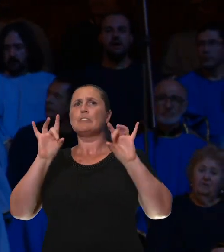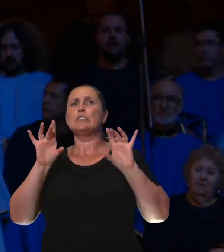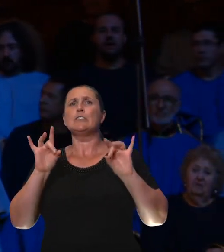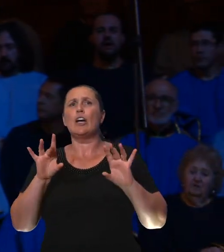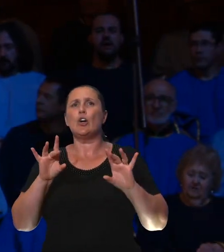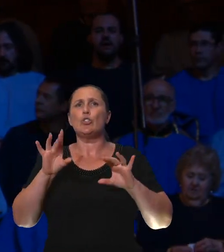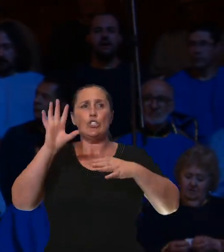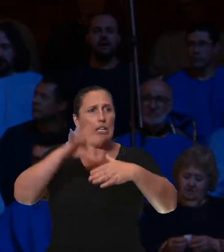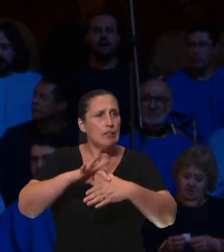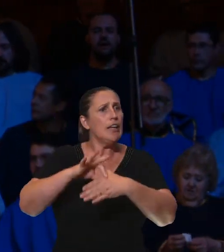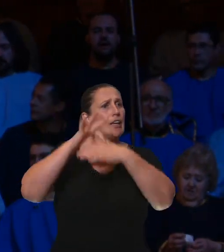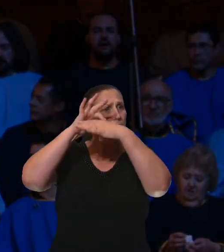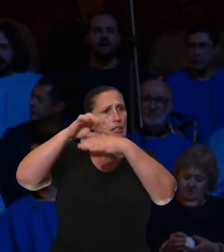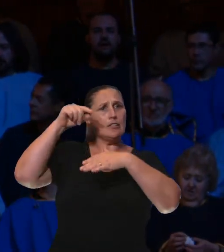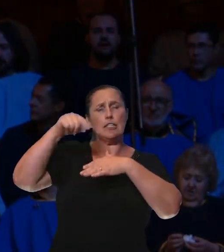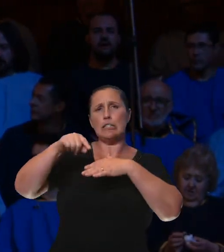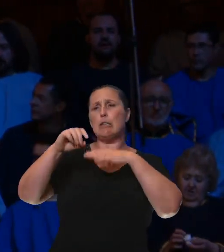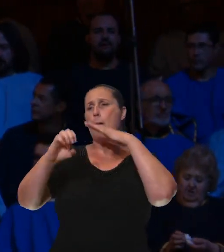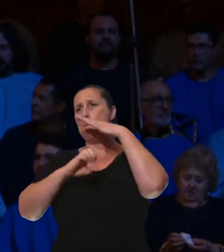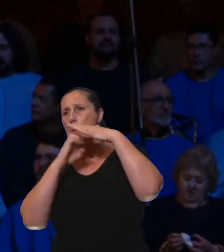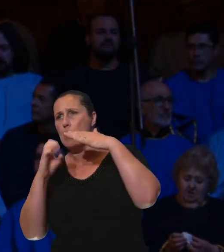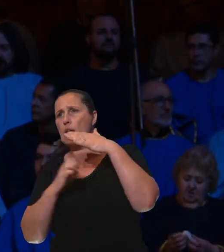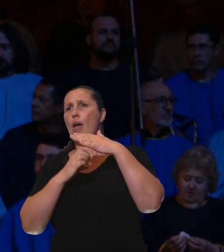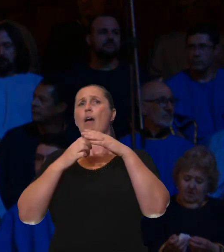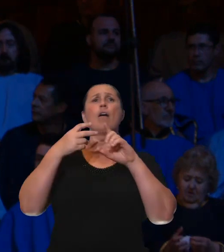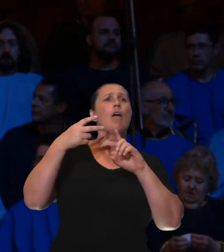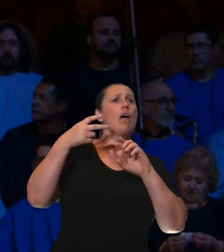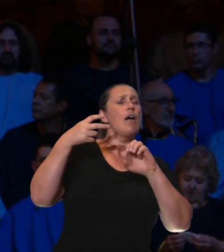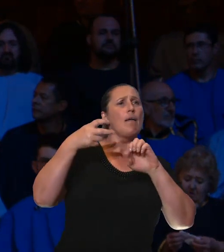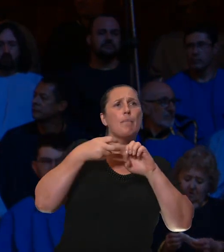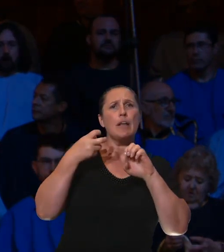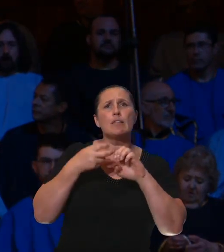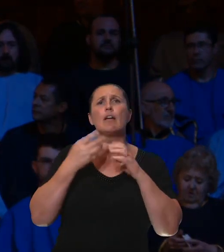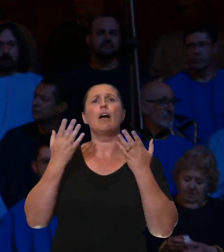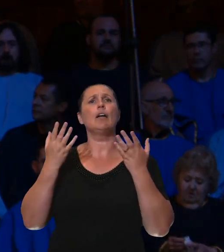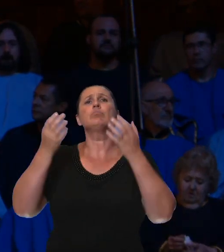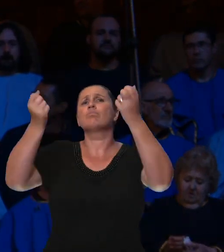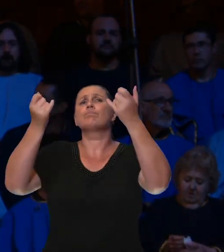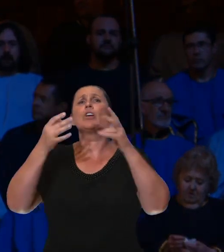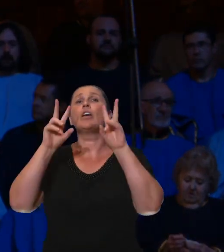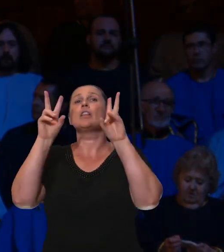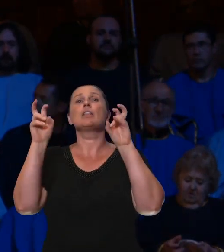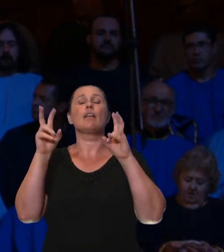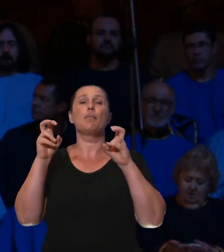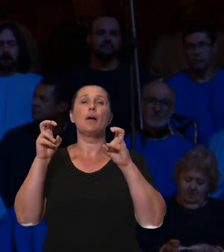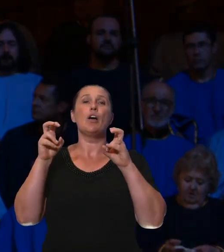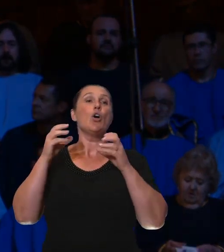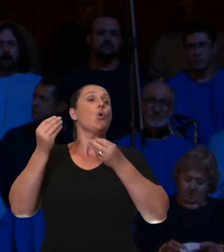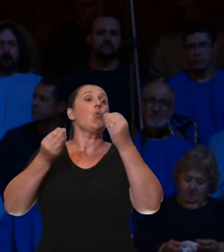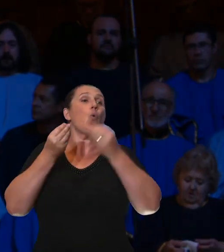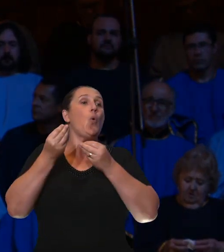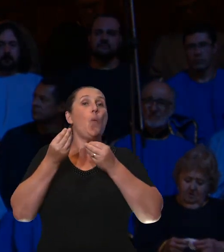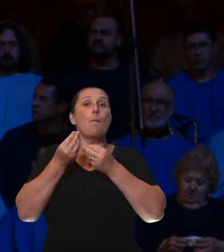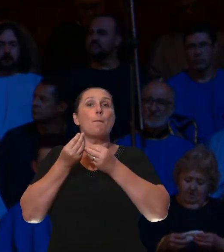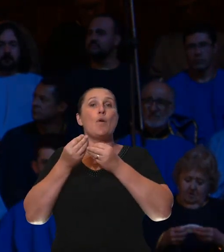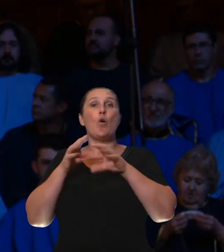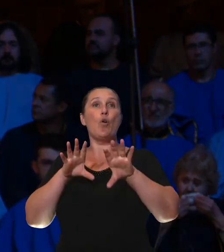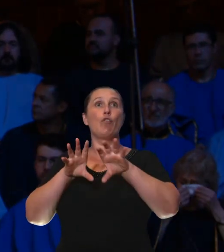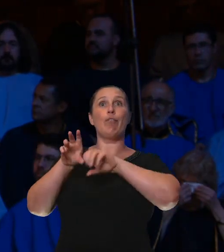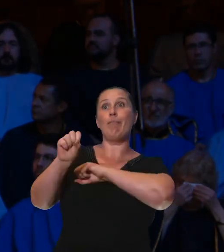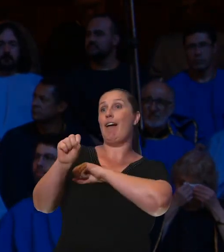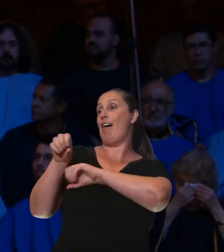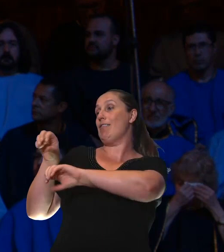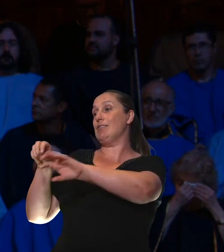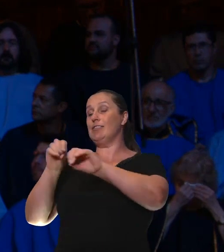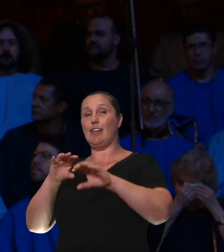de lideranças, de empreendedores, empresários, que falaram sobre construir equipe. Mais de